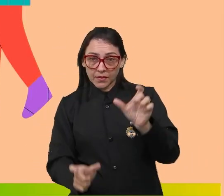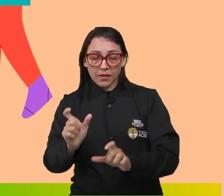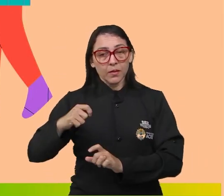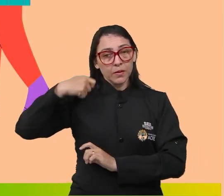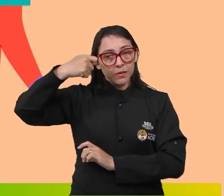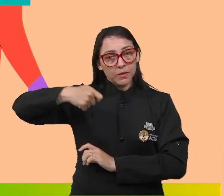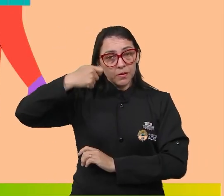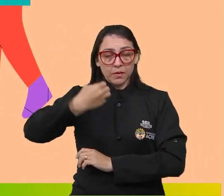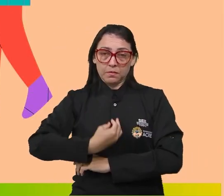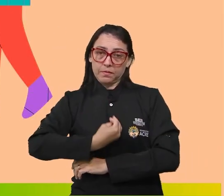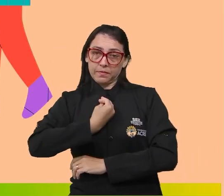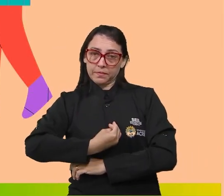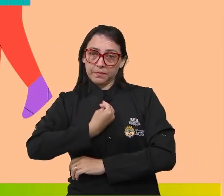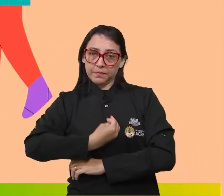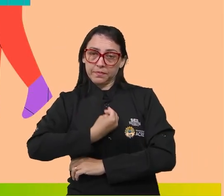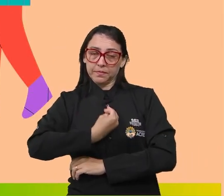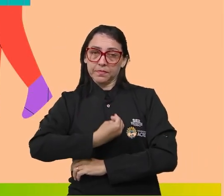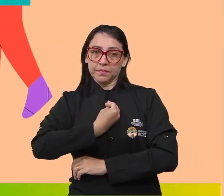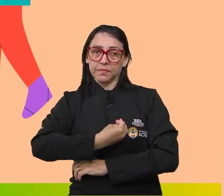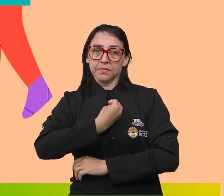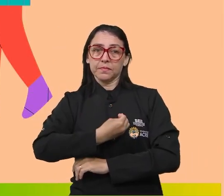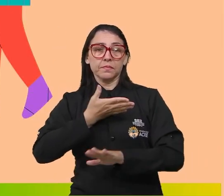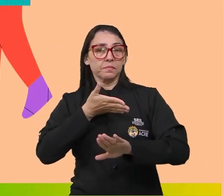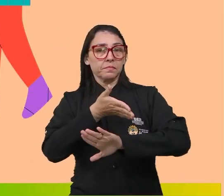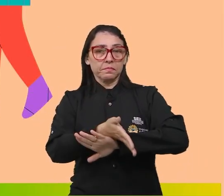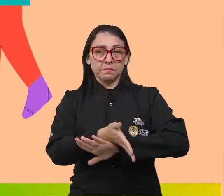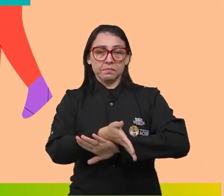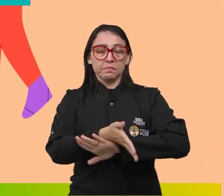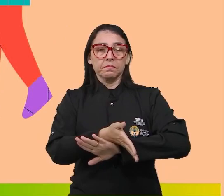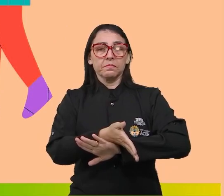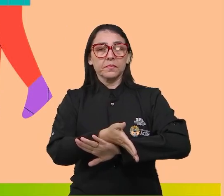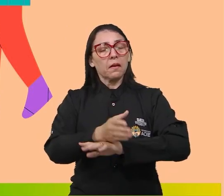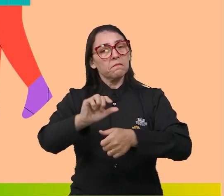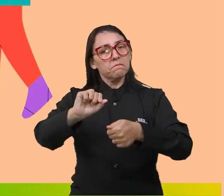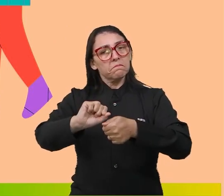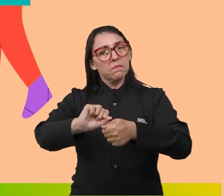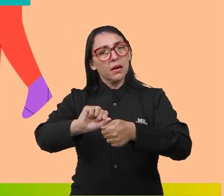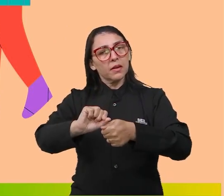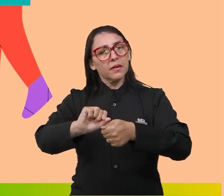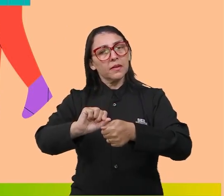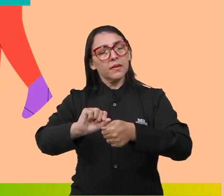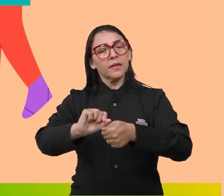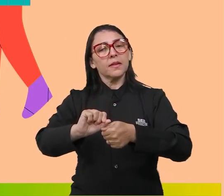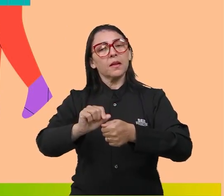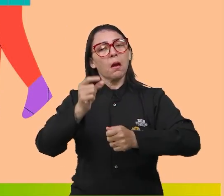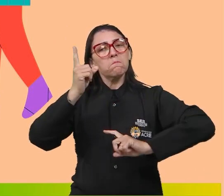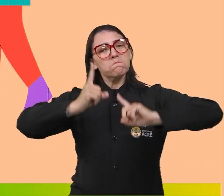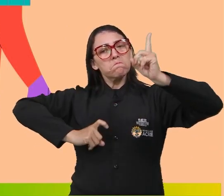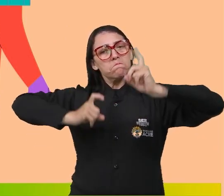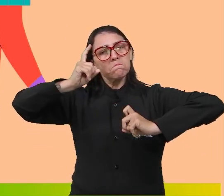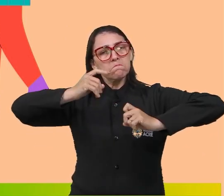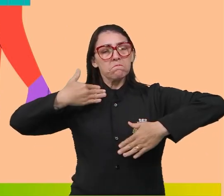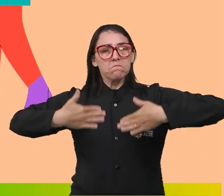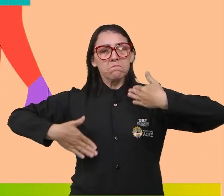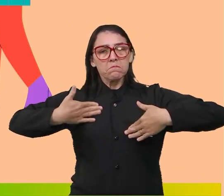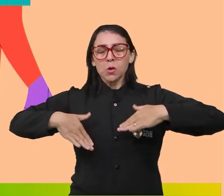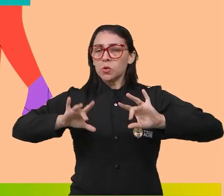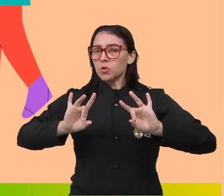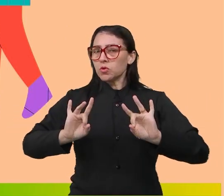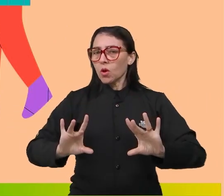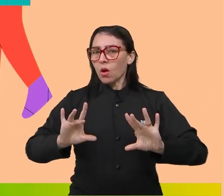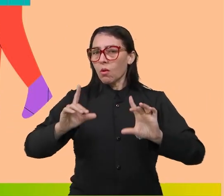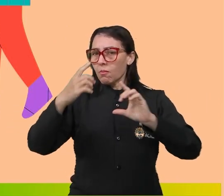atores, os participantes, eles iam até o centro e faziam uma expressão corporal como se fosse